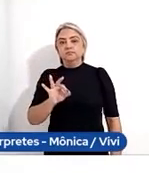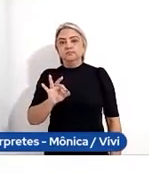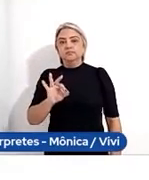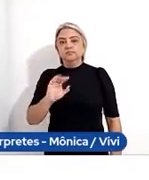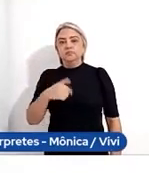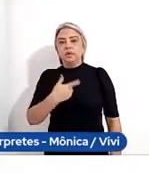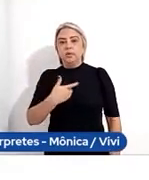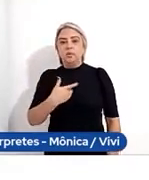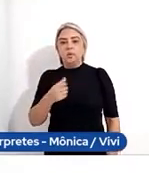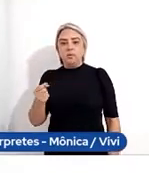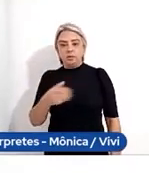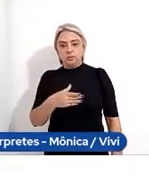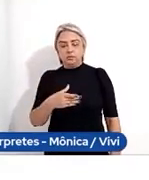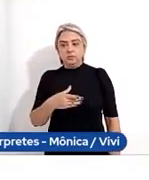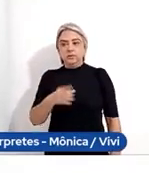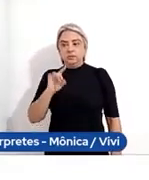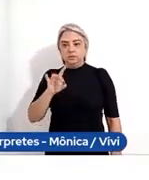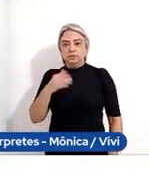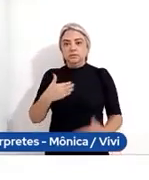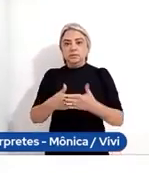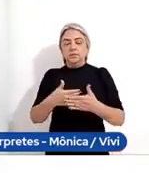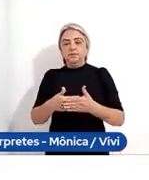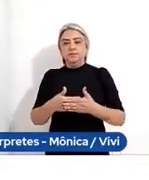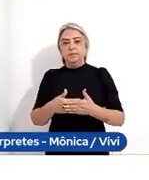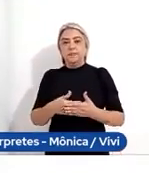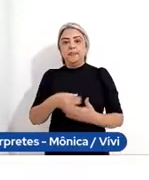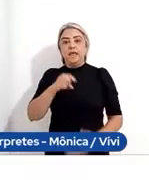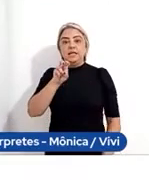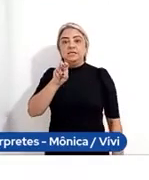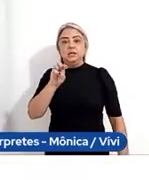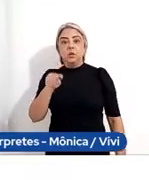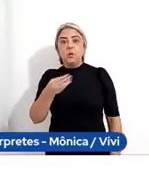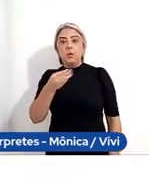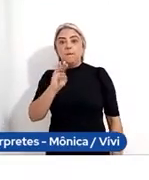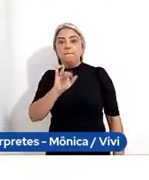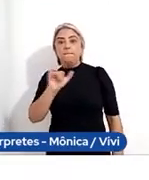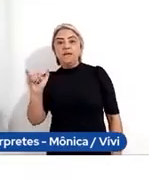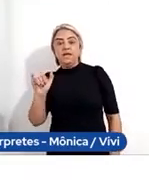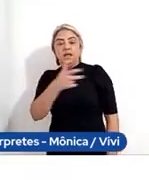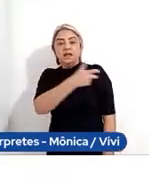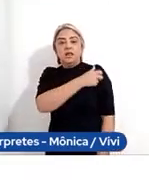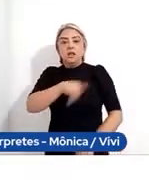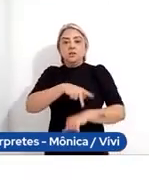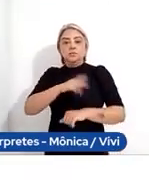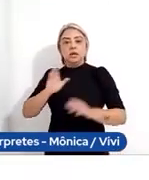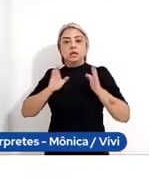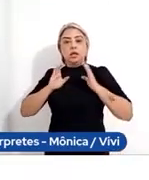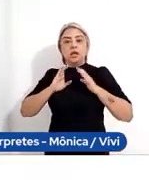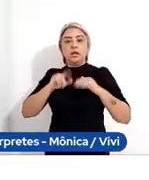com a atualização disso, apenas se aproximou mais de 5 bilhões de doses, né, os países de renda alta, e os outros todos